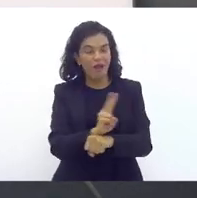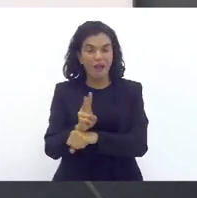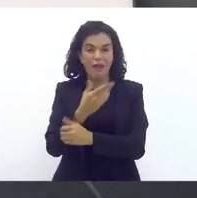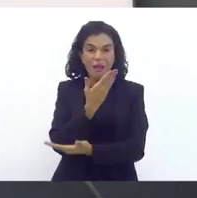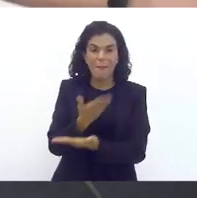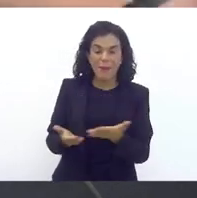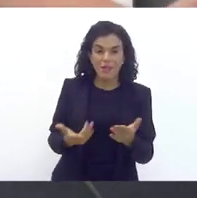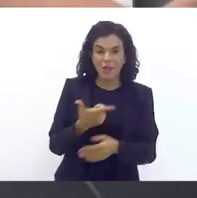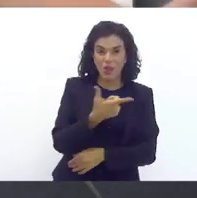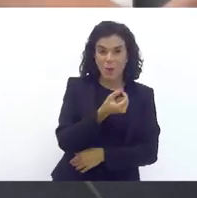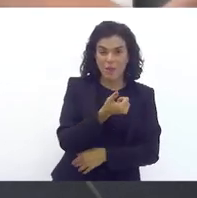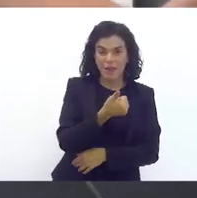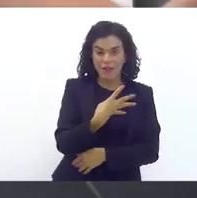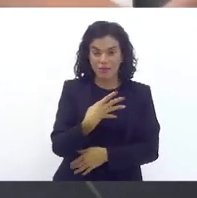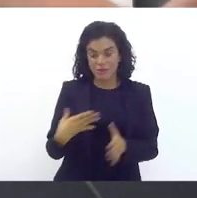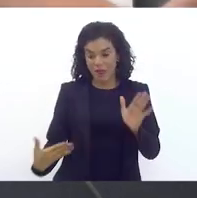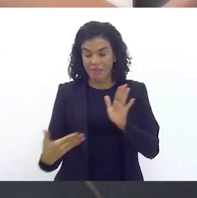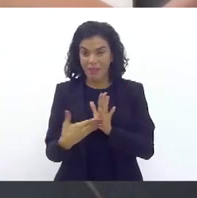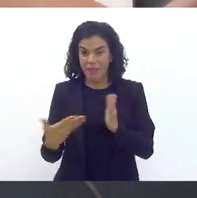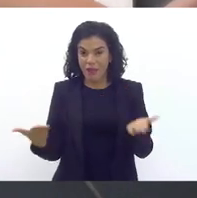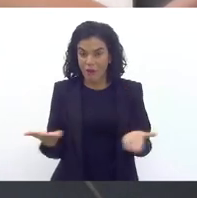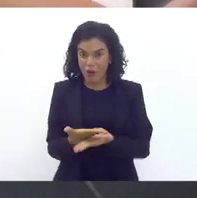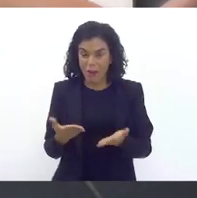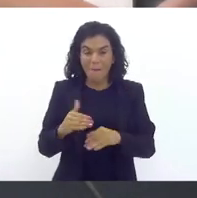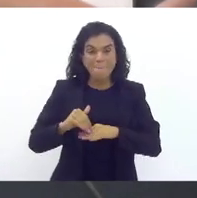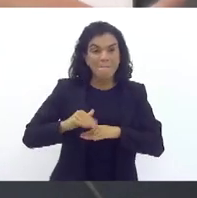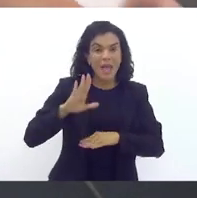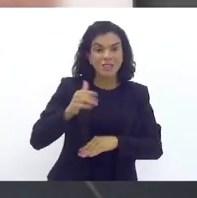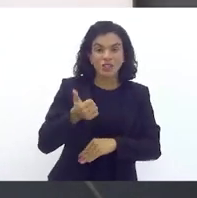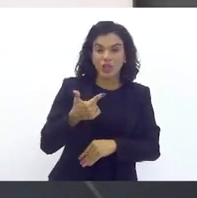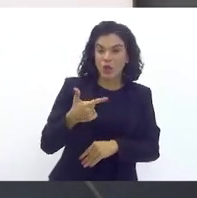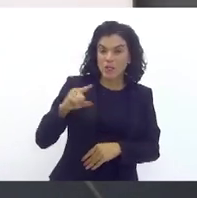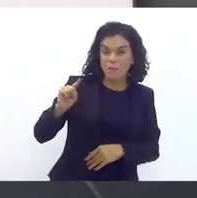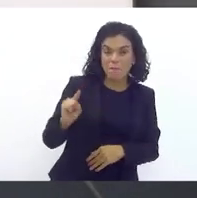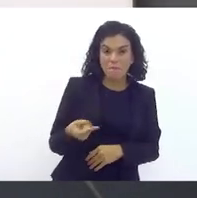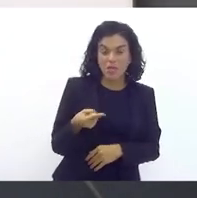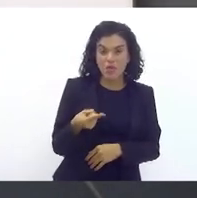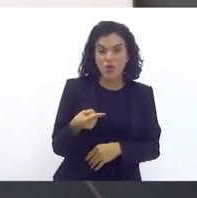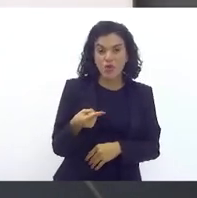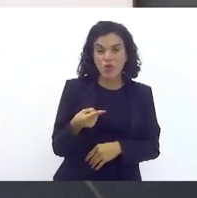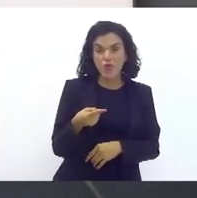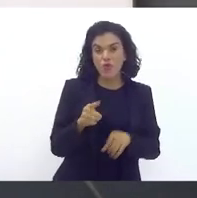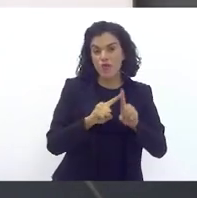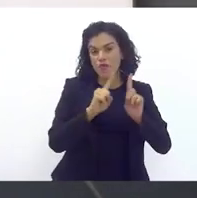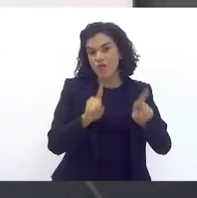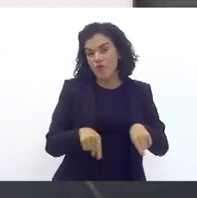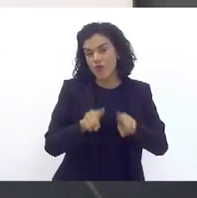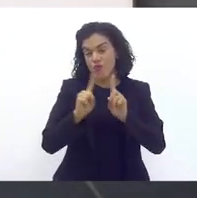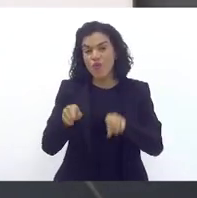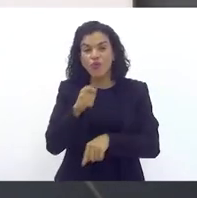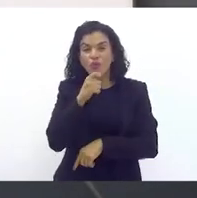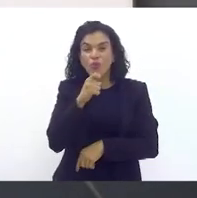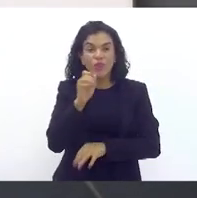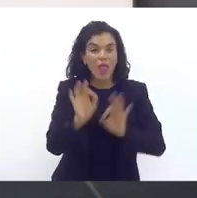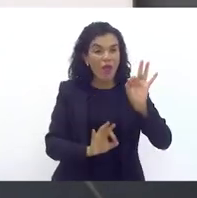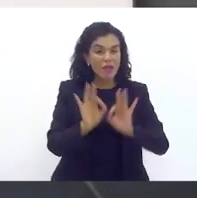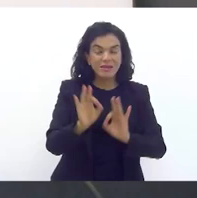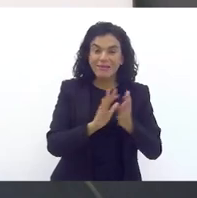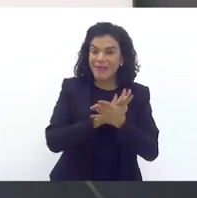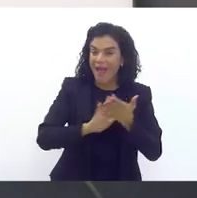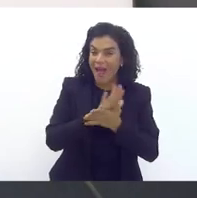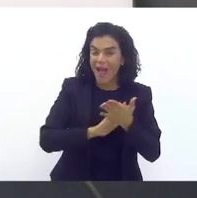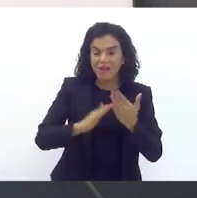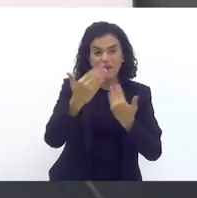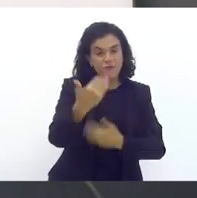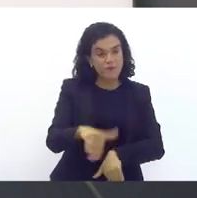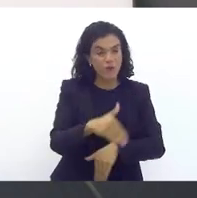perdemos, de 2014 para cá, mais de 12 mil cargos e não ter a notícia de programação de concurso público. Não dá. Então,